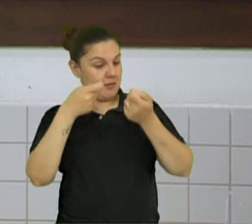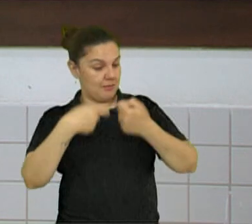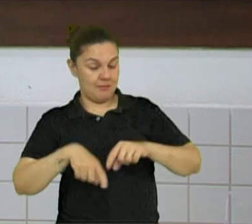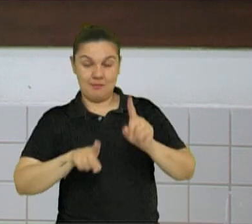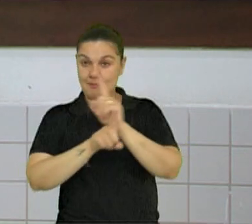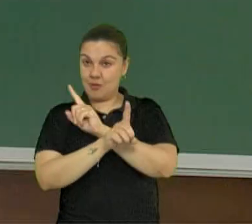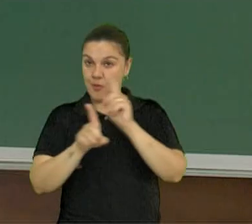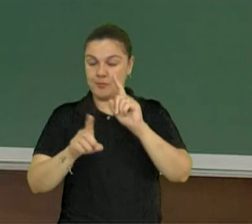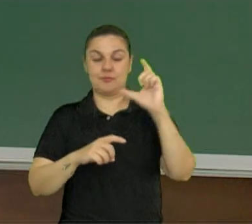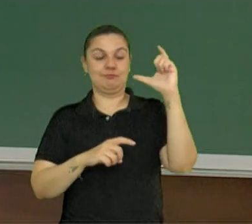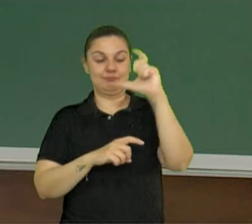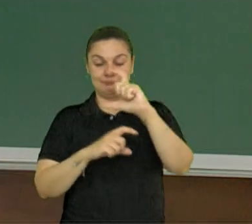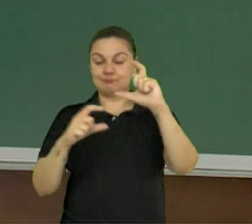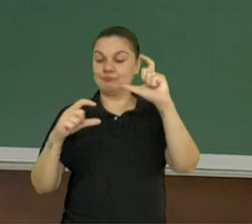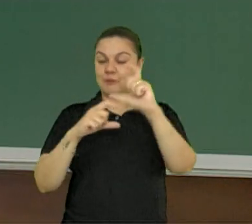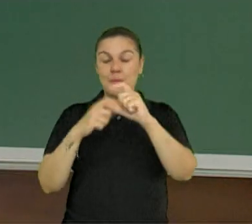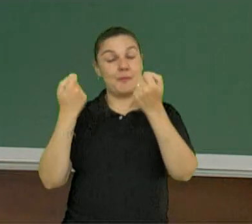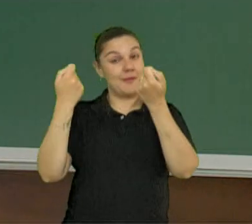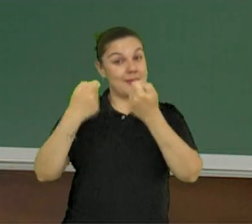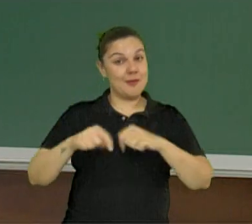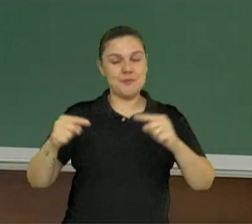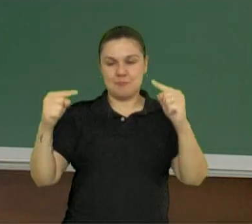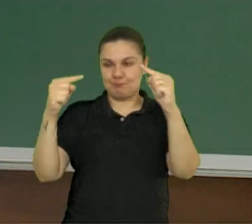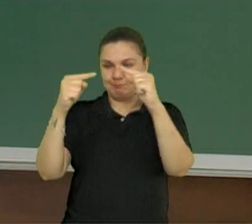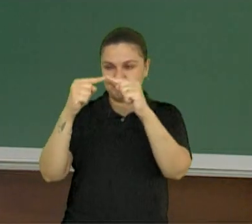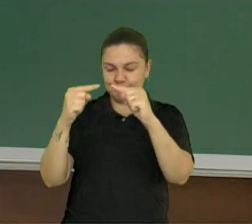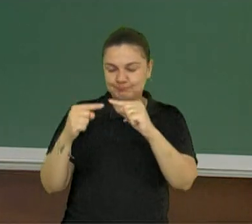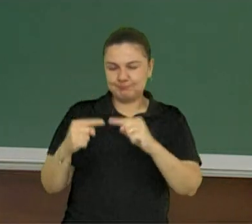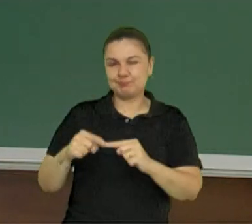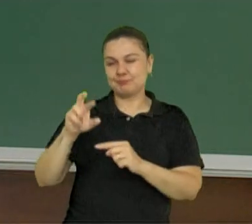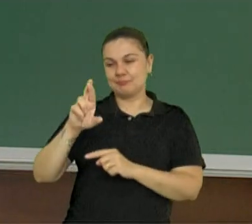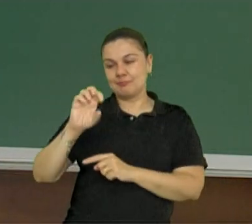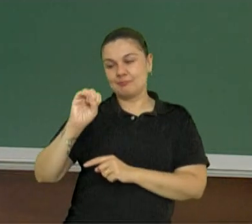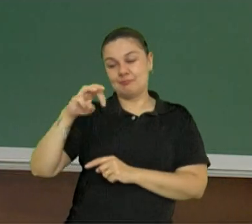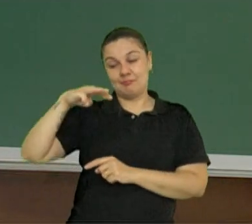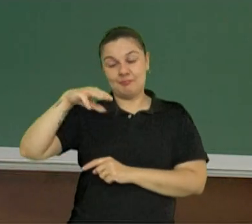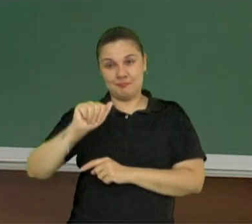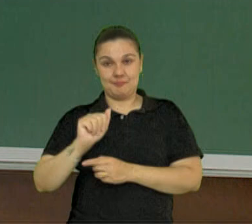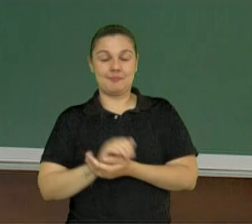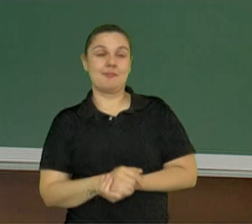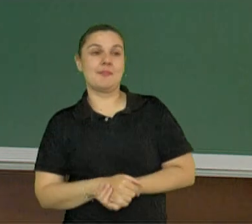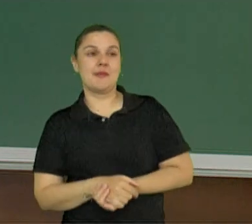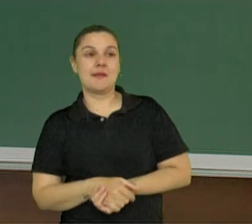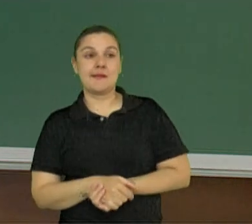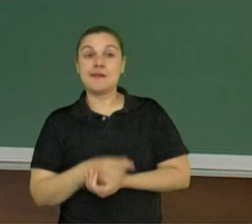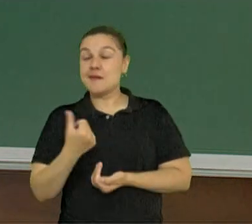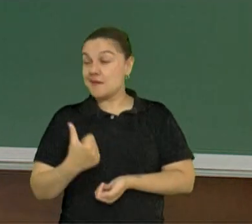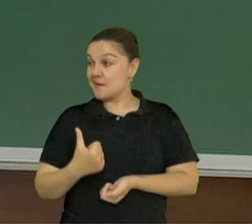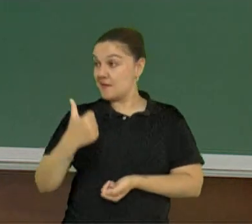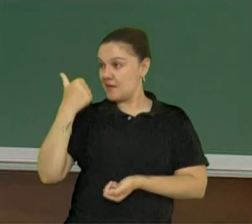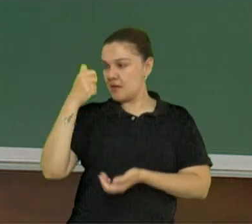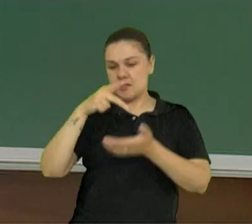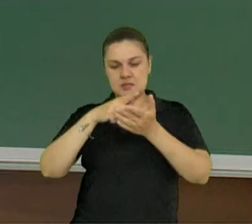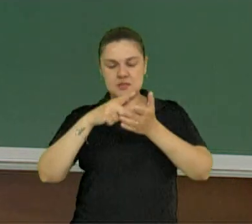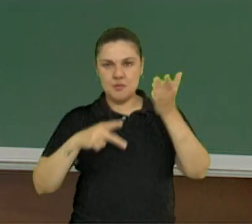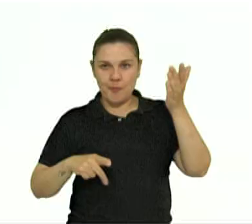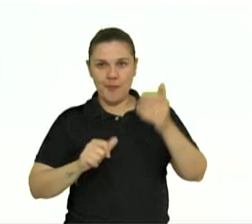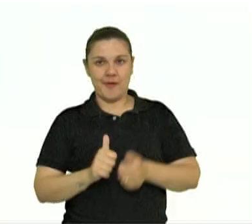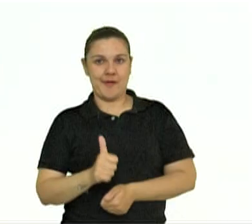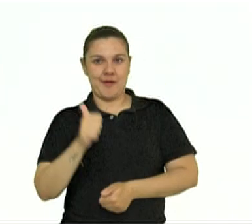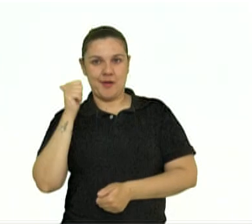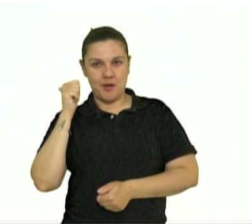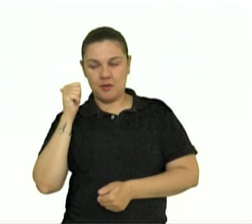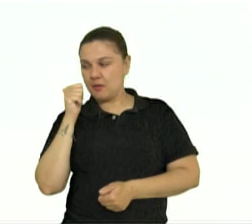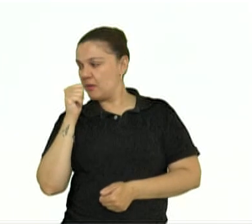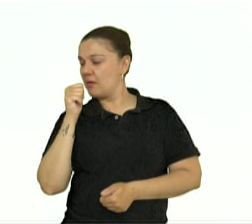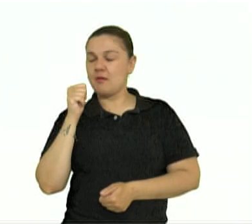precisa ter as estrofes, não é obrigatório o uso de rimas. E esse poema que eu trouxe para vocês,